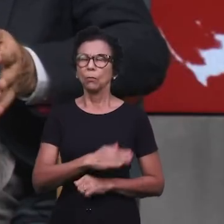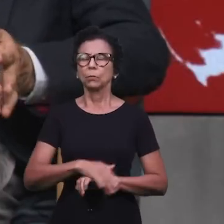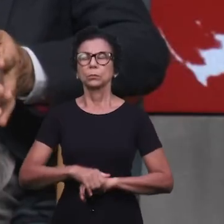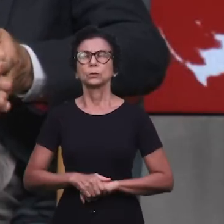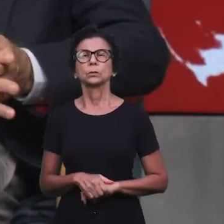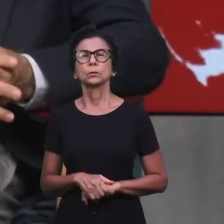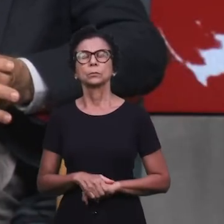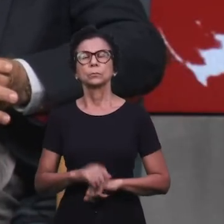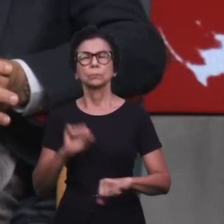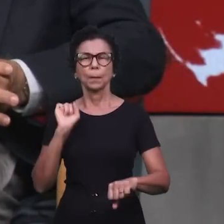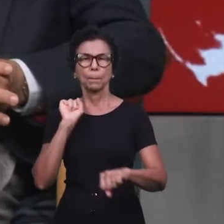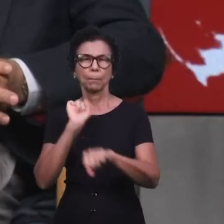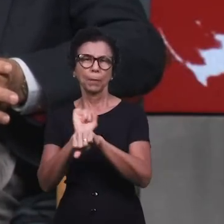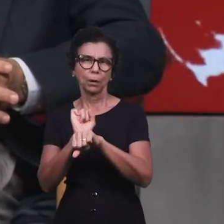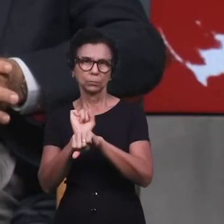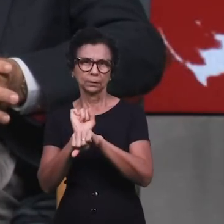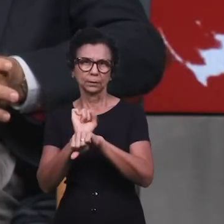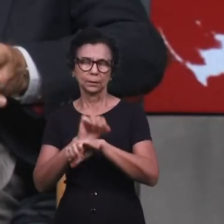momentânea sobre